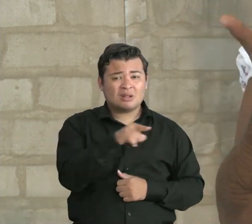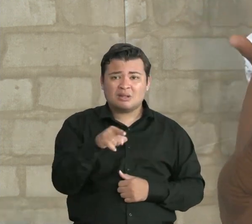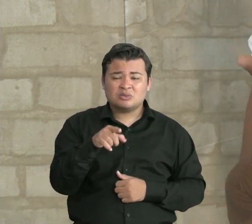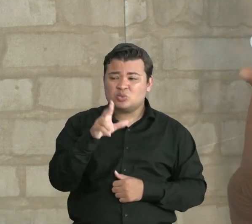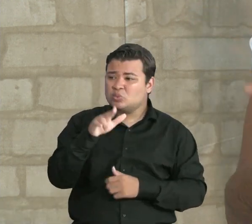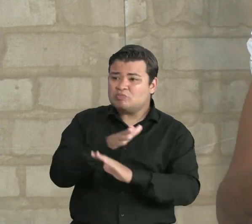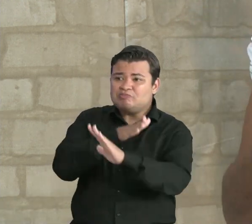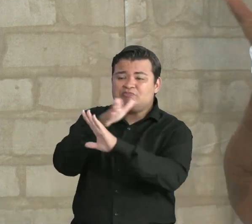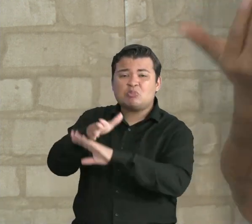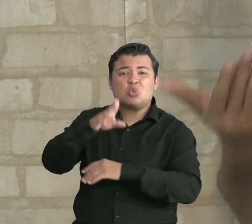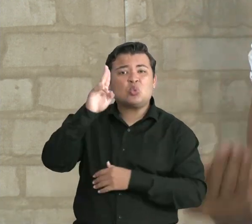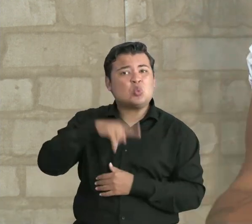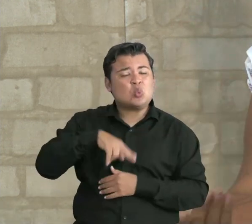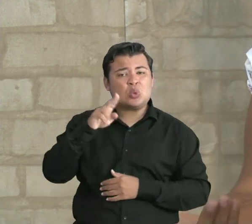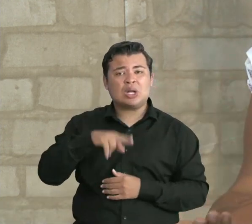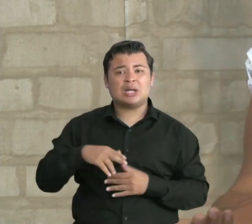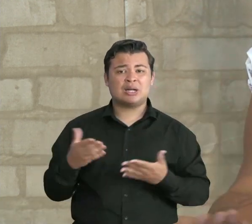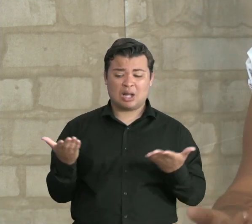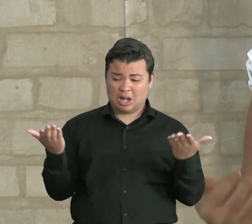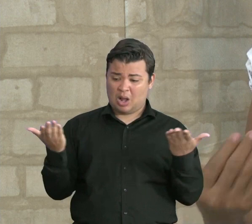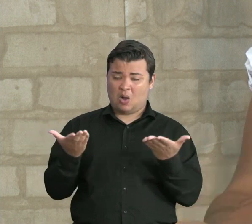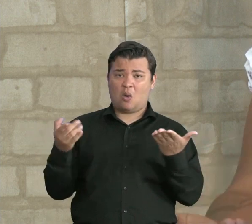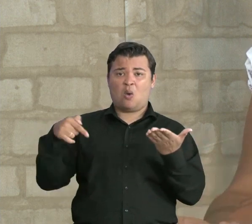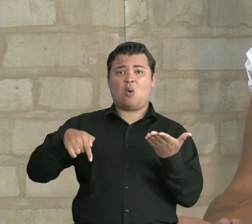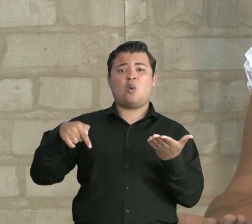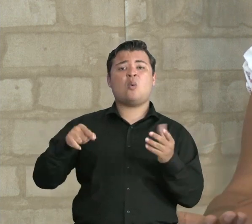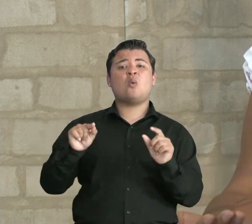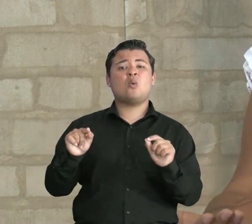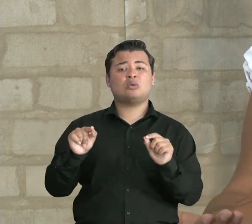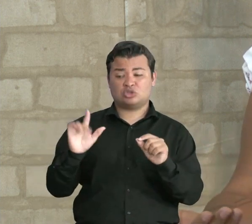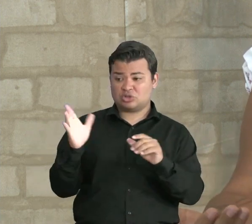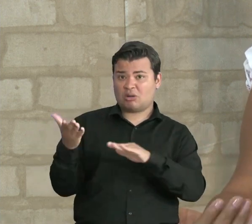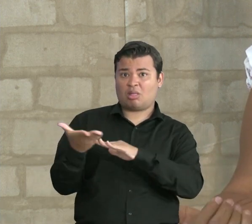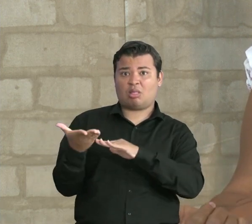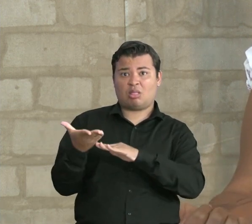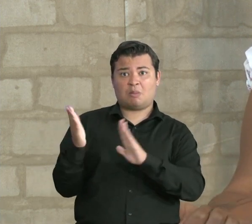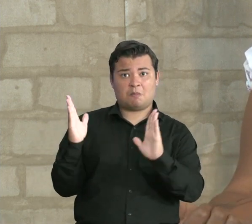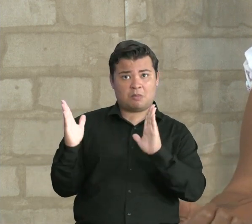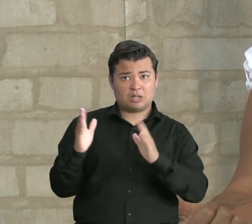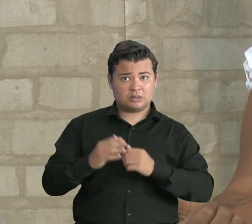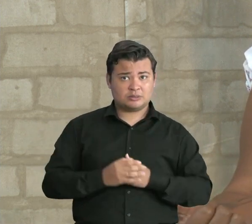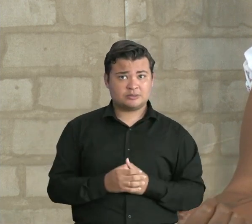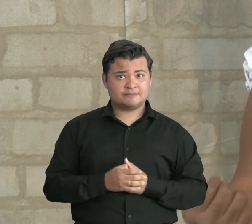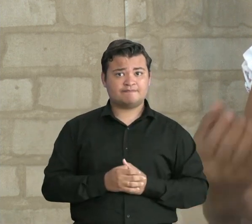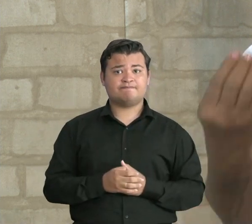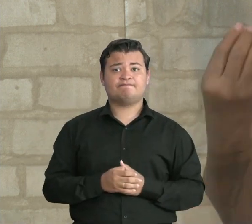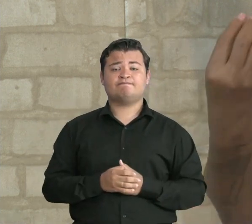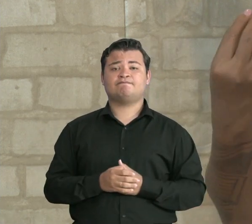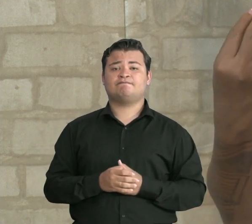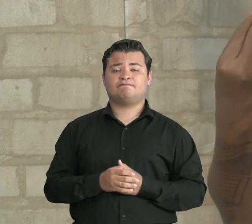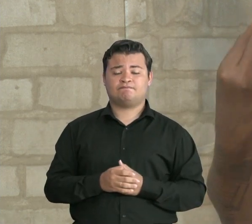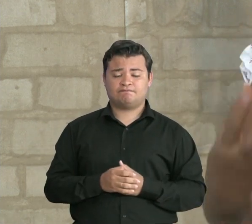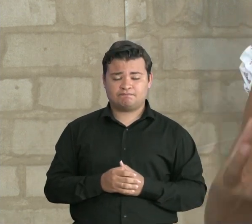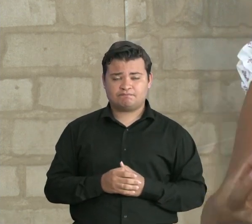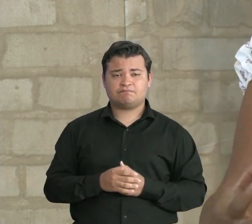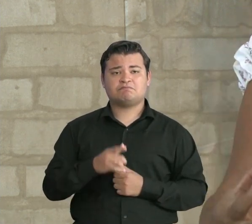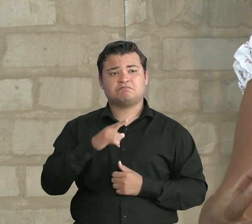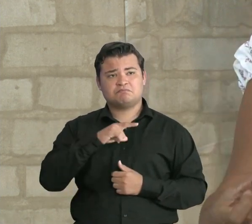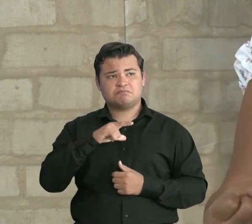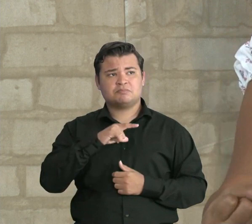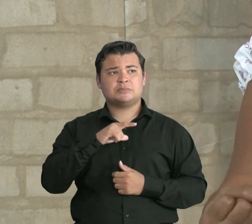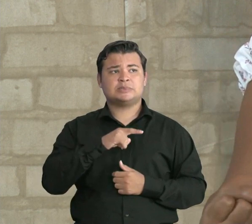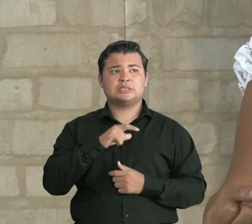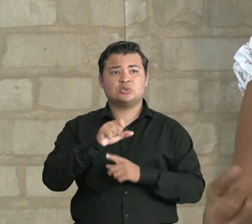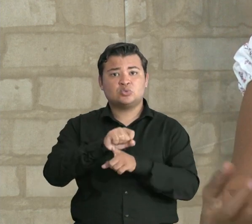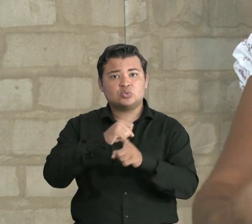Isso faz com que a gente chegue, nos dias atuais, contemporaneamente, com segmentos muito grandes